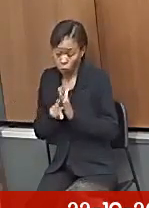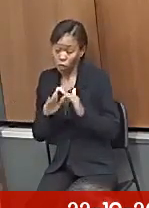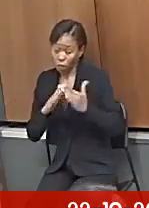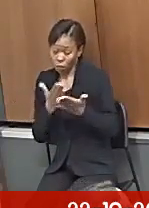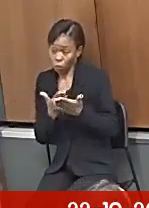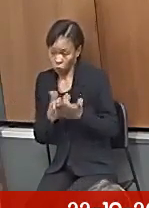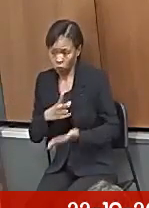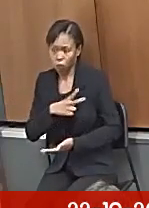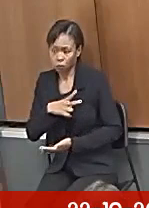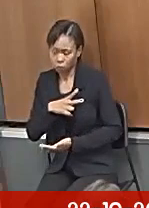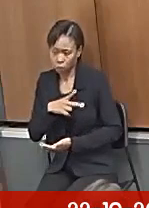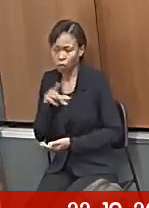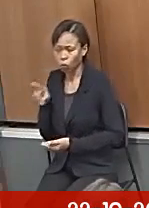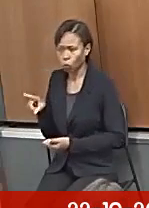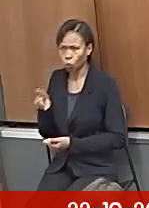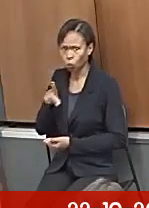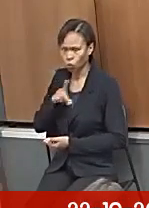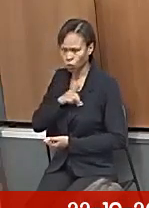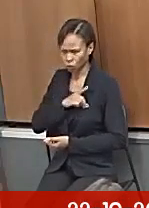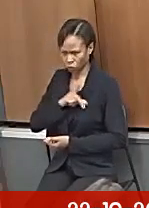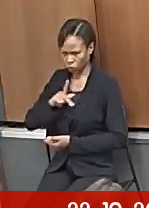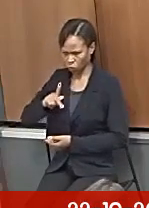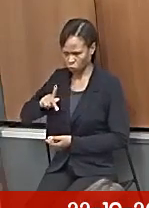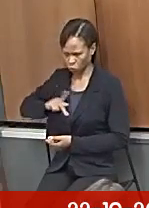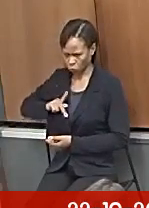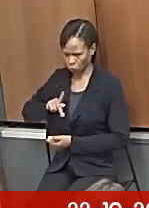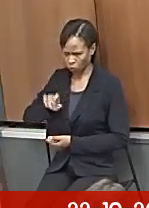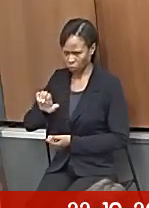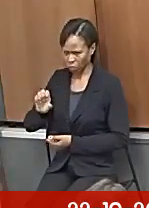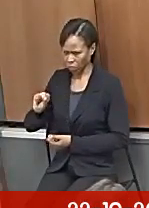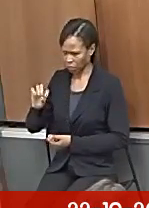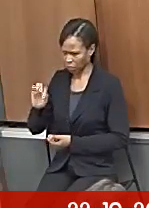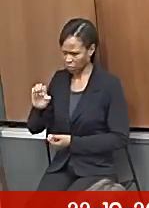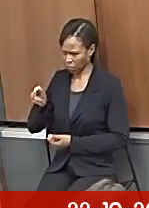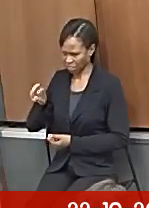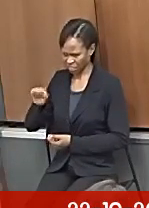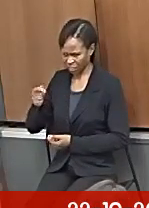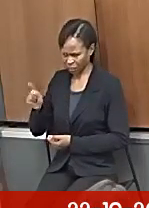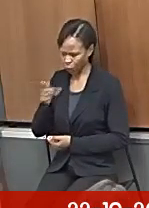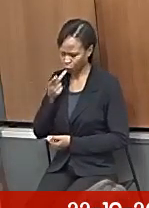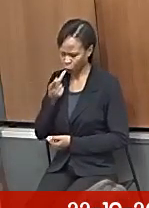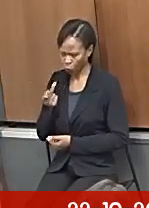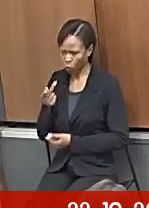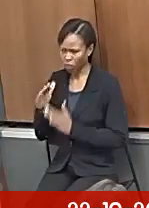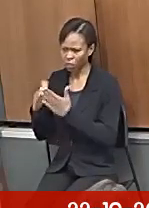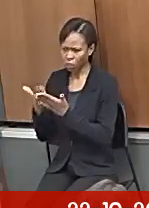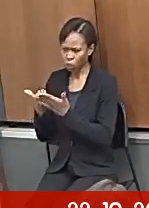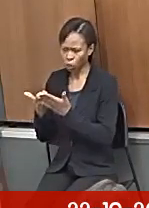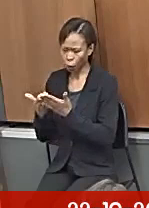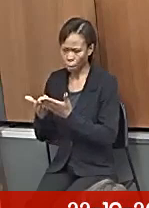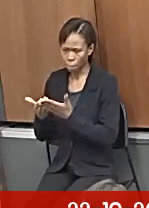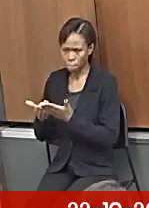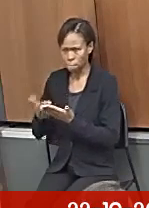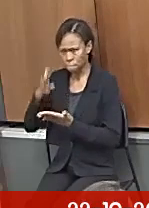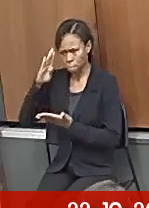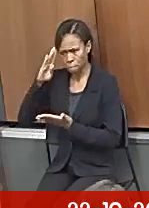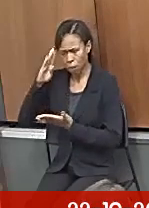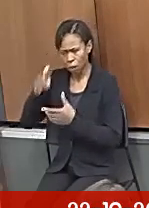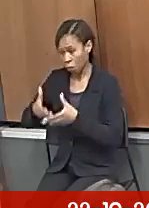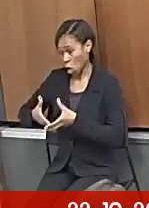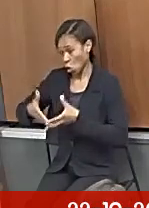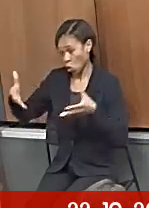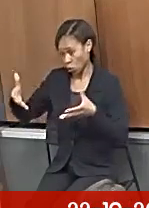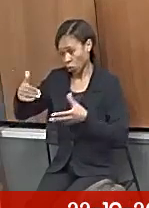dito pelo defensor Estevão, né, realmente as escolas maiores têm condição de ter todo um aparato, tanto jurídico,